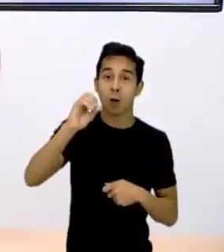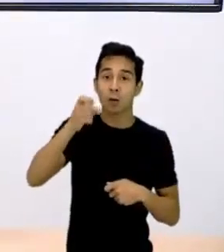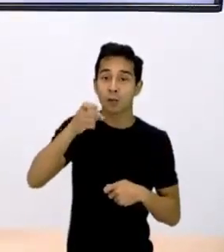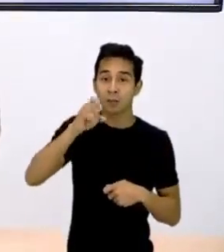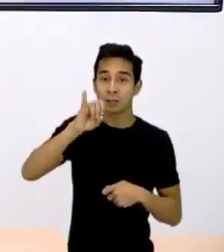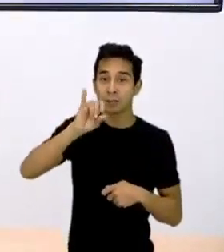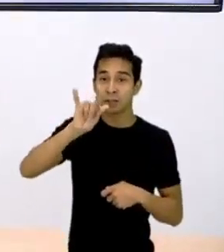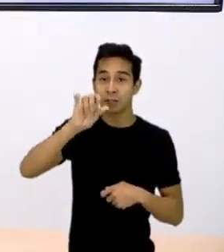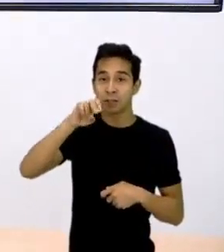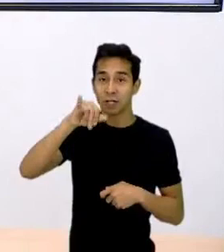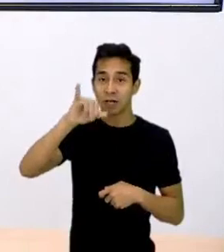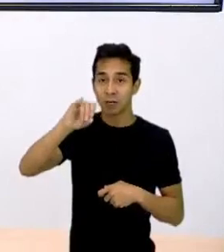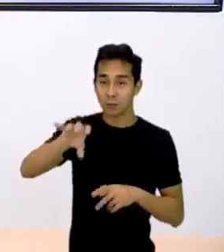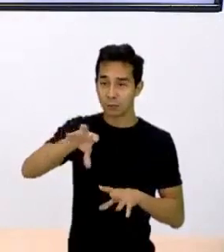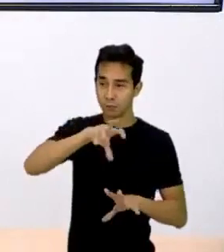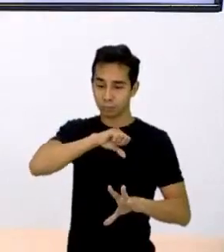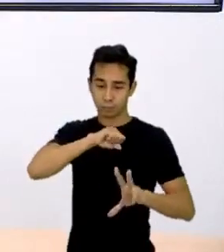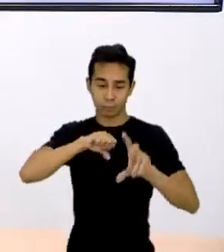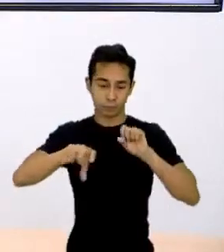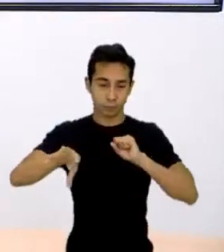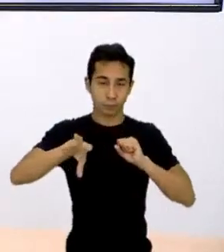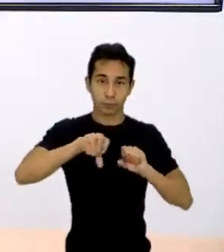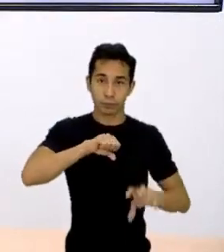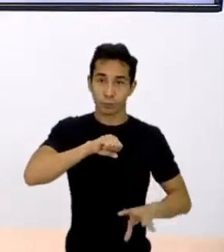quanto também de